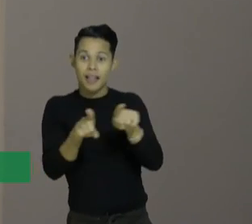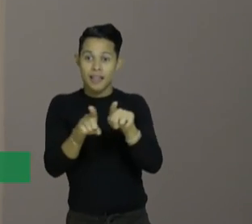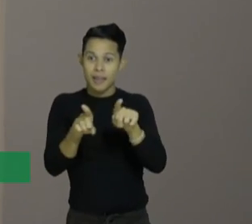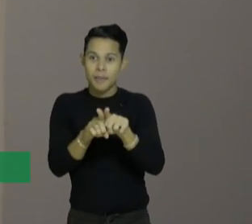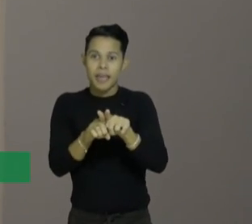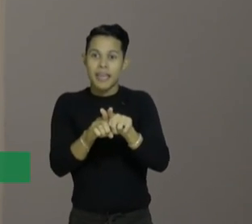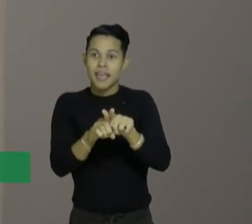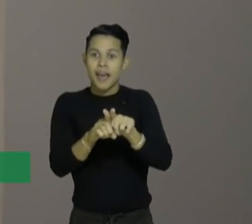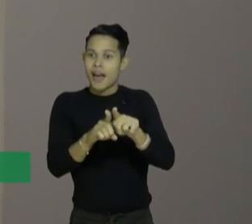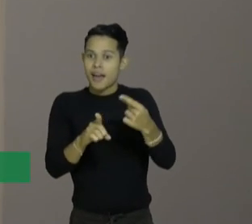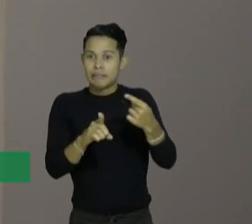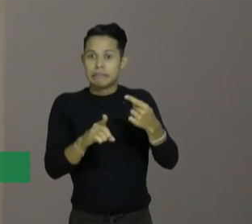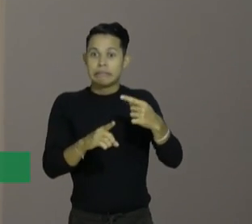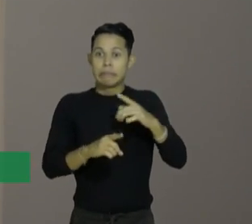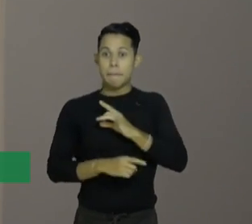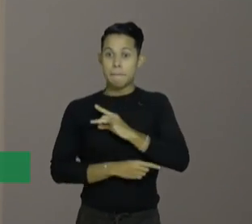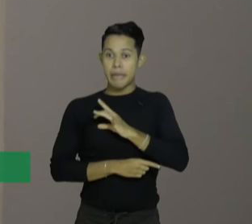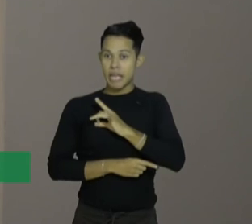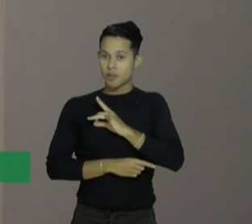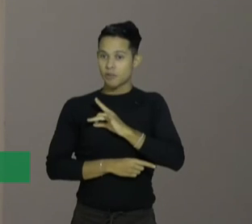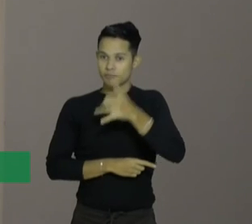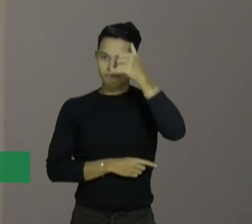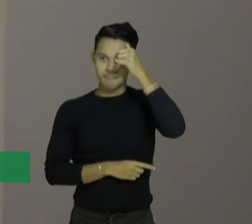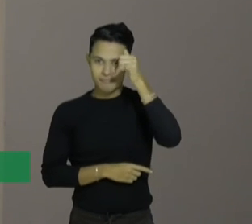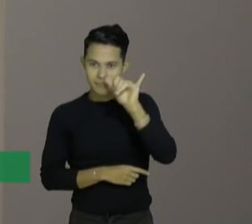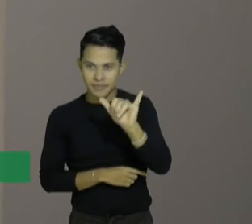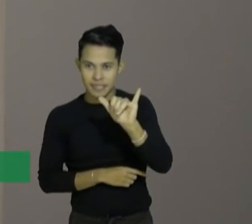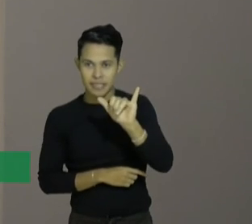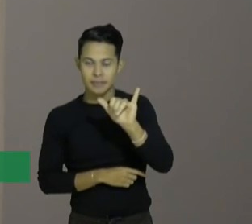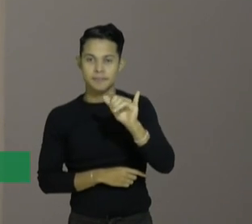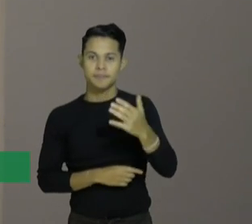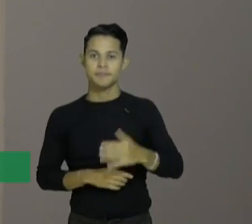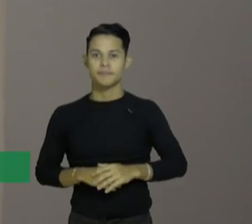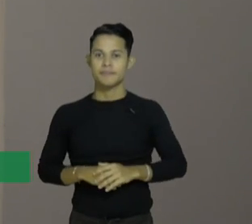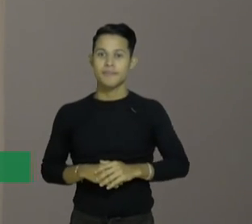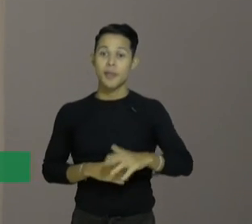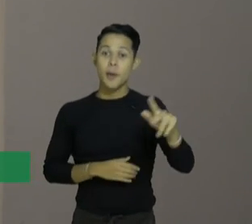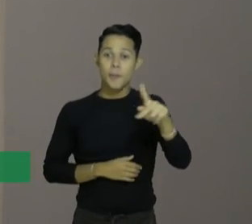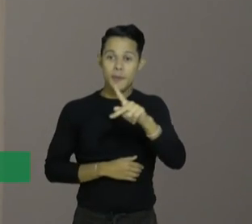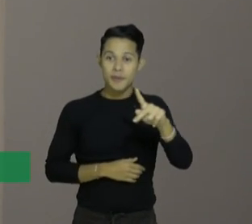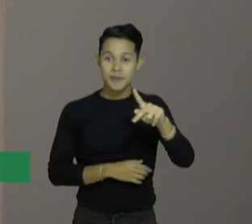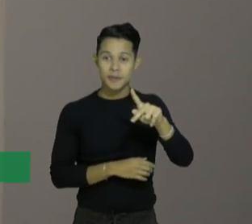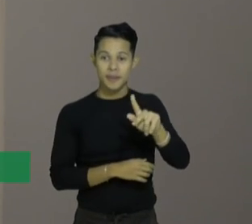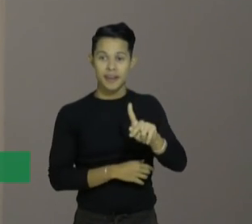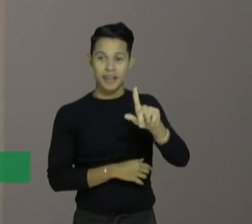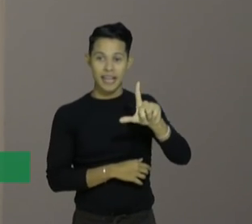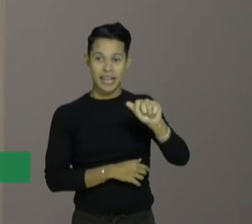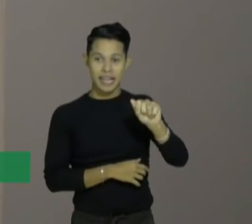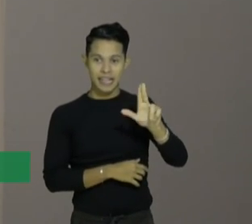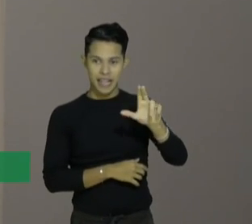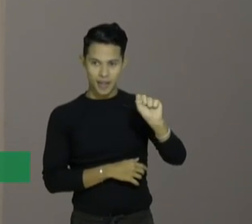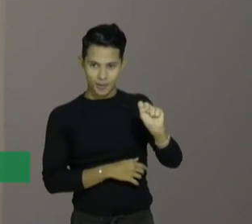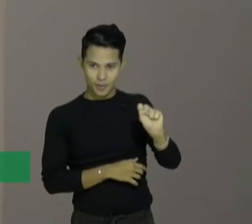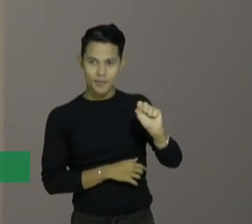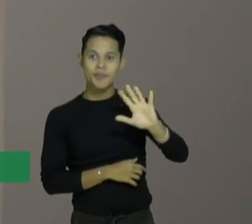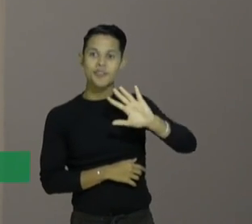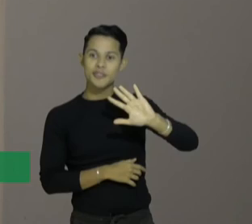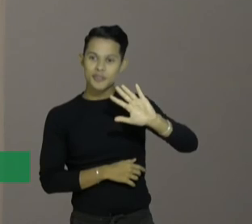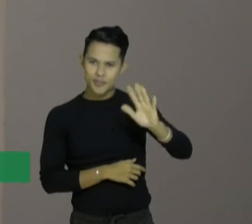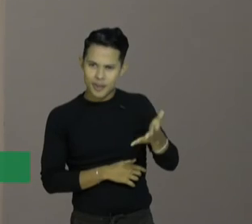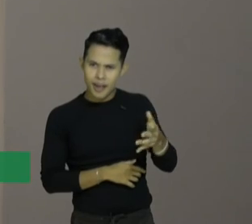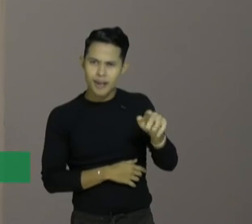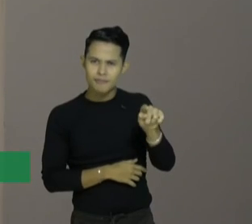Muro Professor Claus né já que já que houve né a a a eh Você